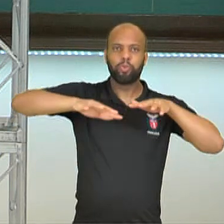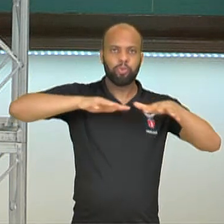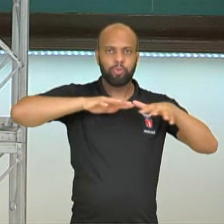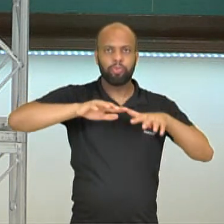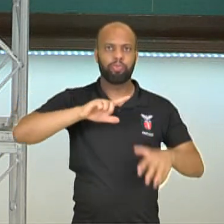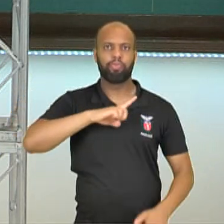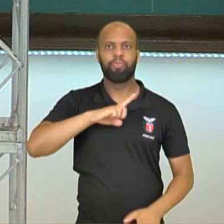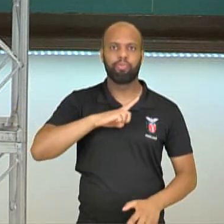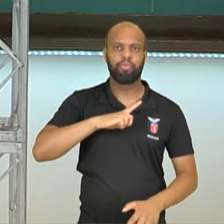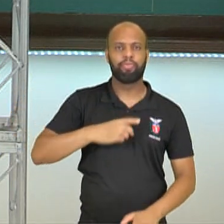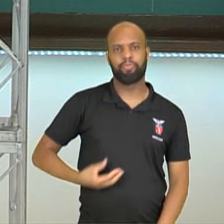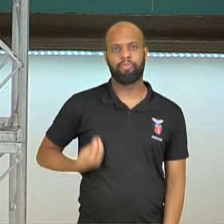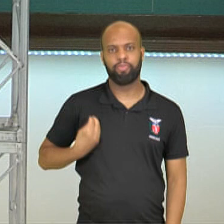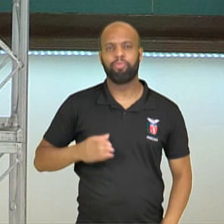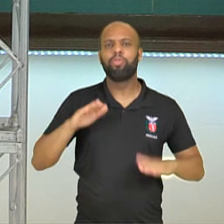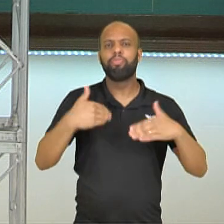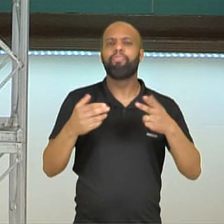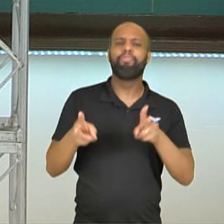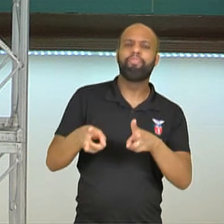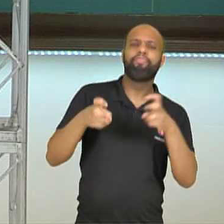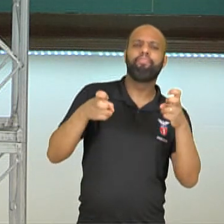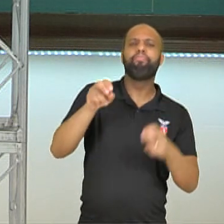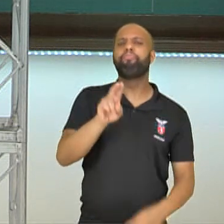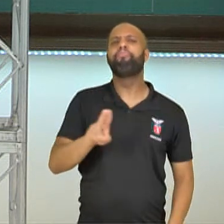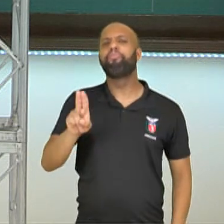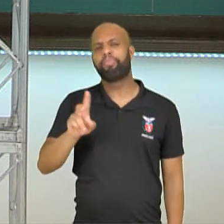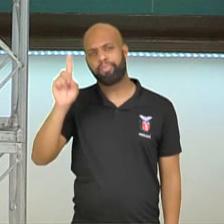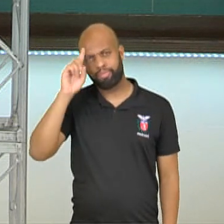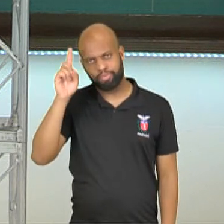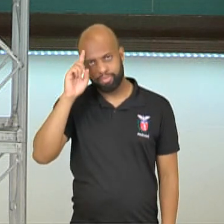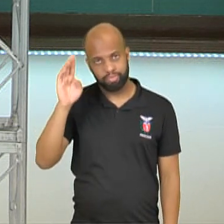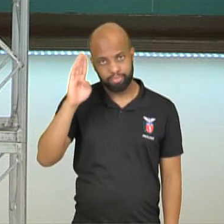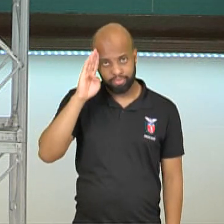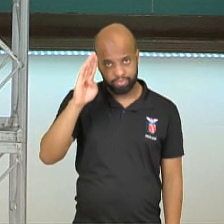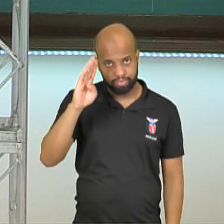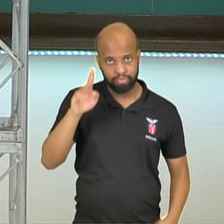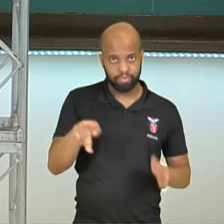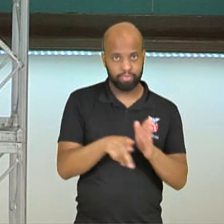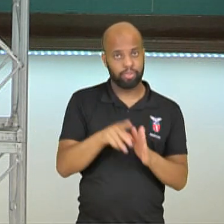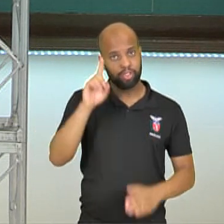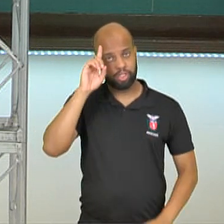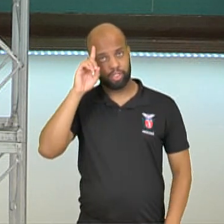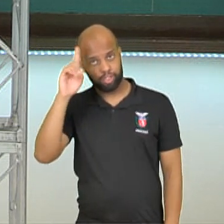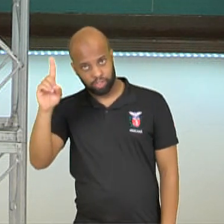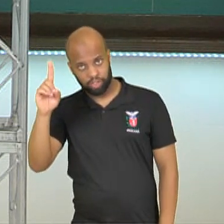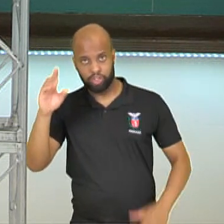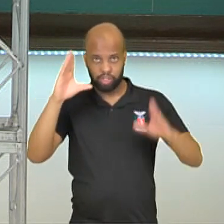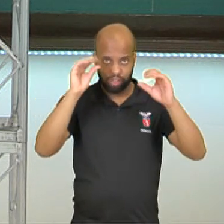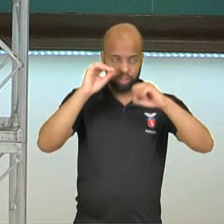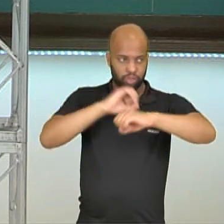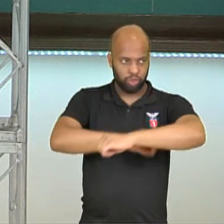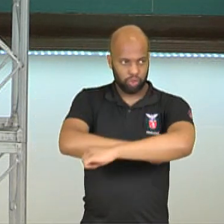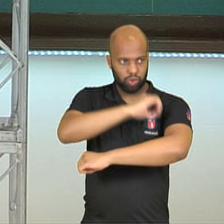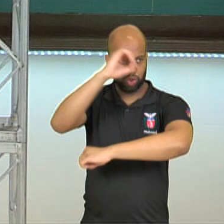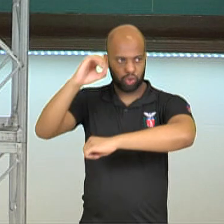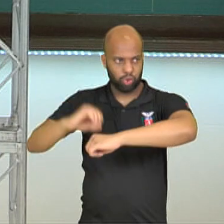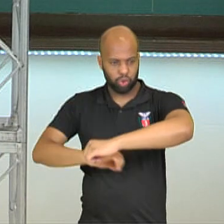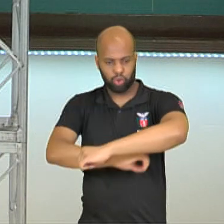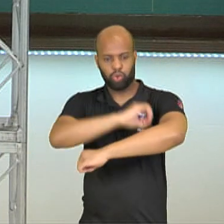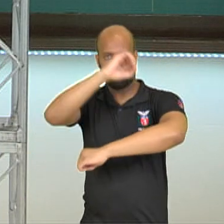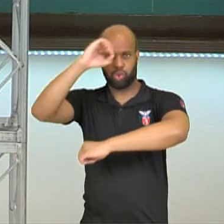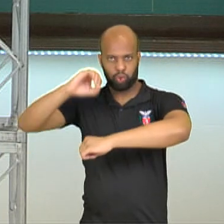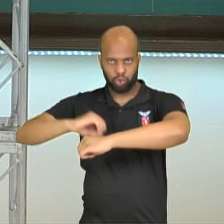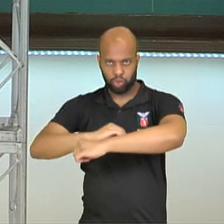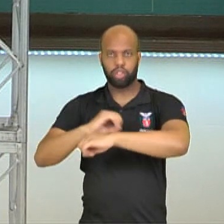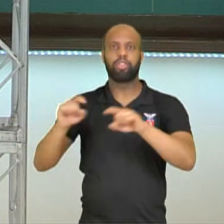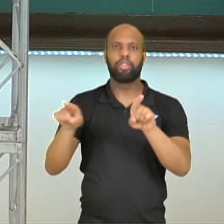manifesta na nossa vida. Quando que a gente percebe esse movimento? Principalmente na transição entre dias e noites e também